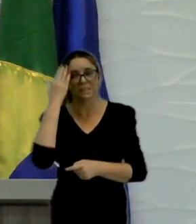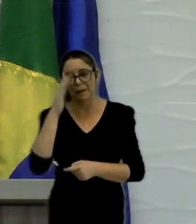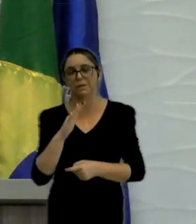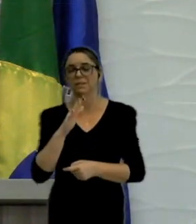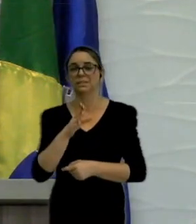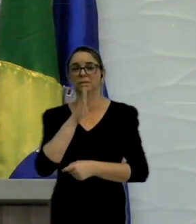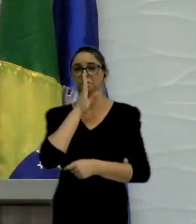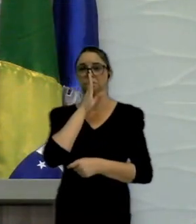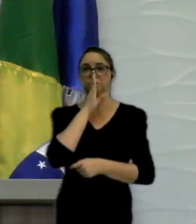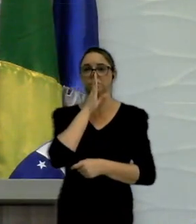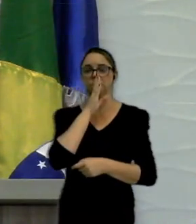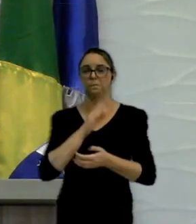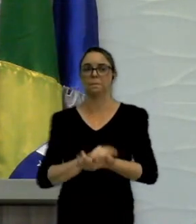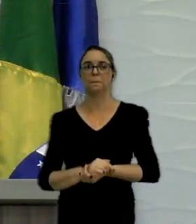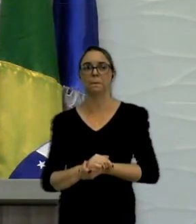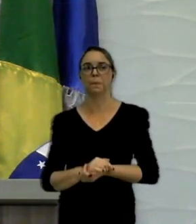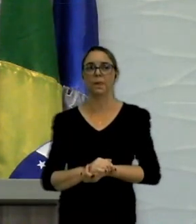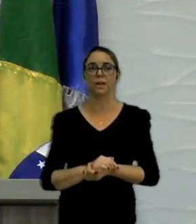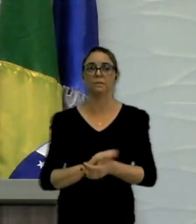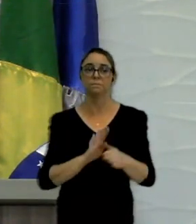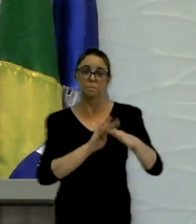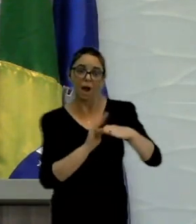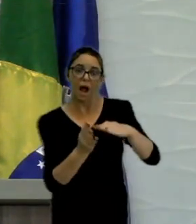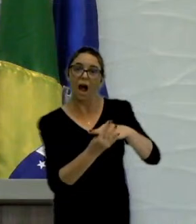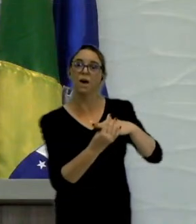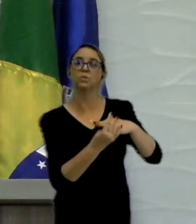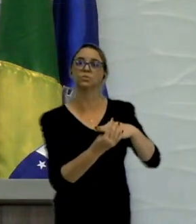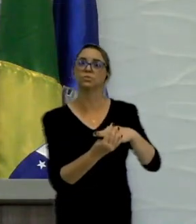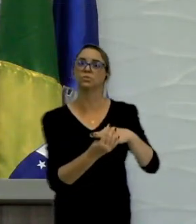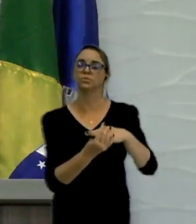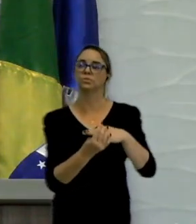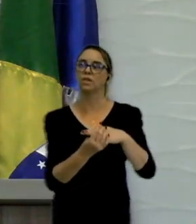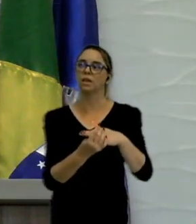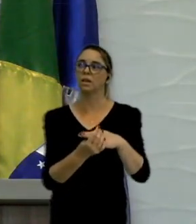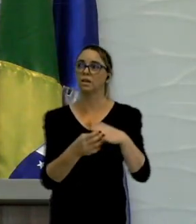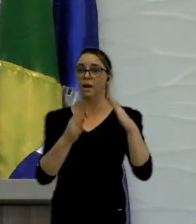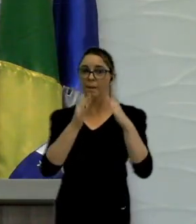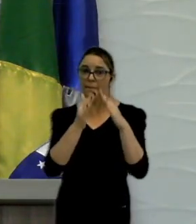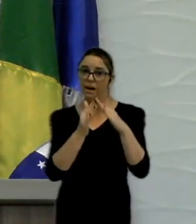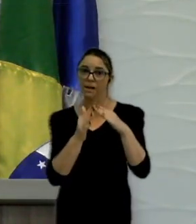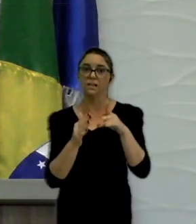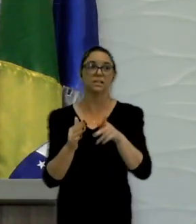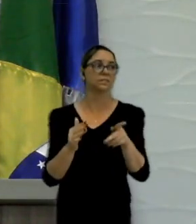lugar. Ele mora num bairro, onde eu estou colocando aqui uma indicação,